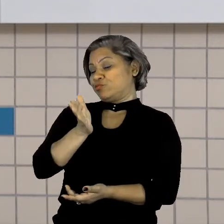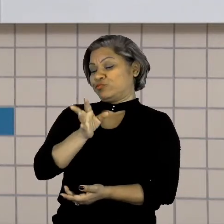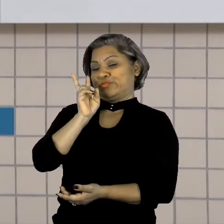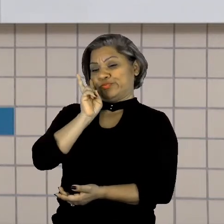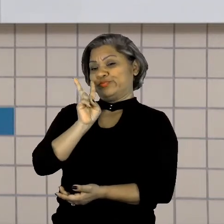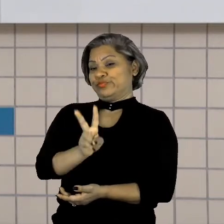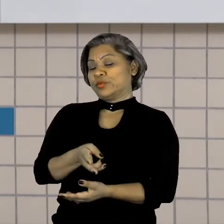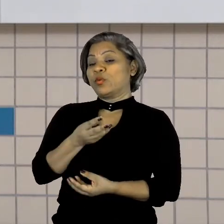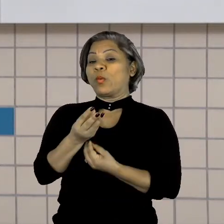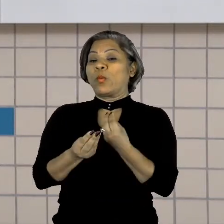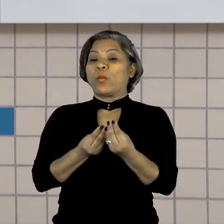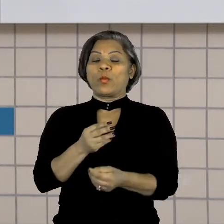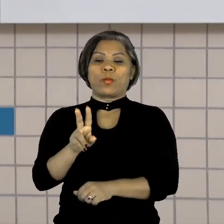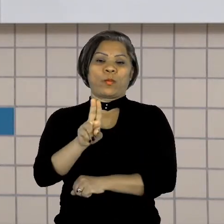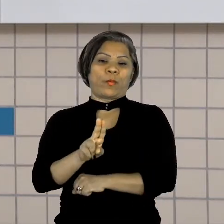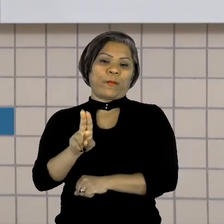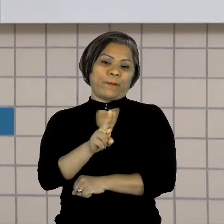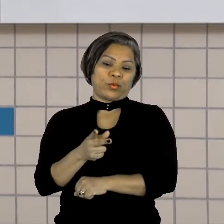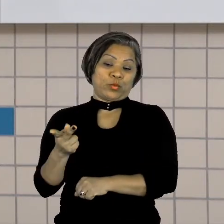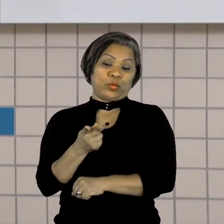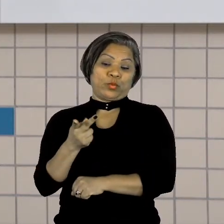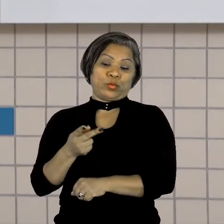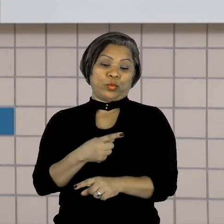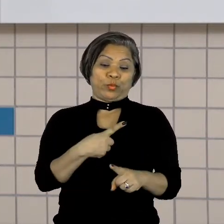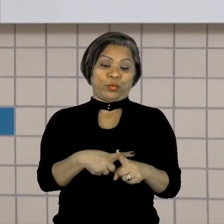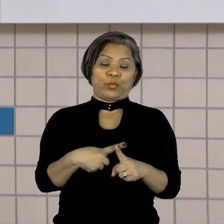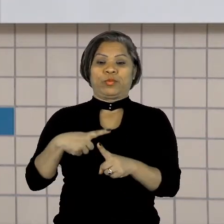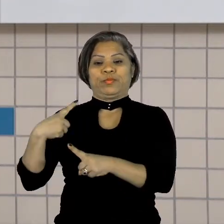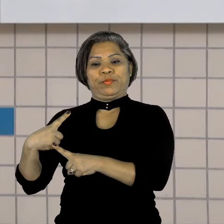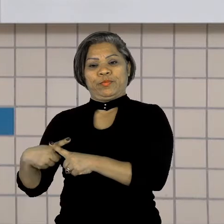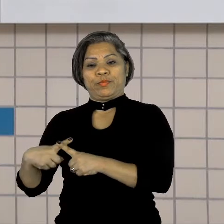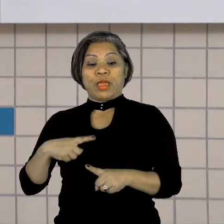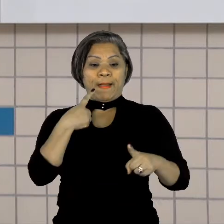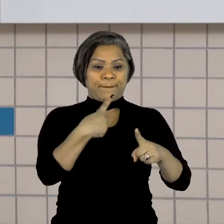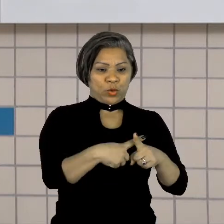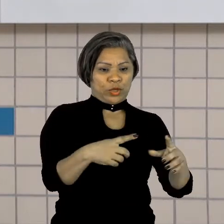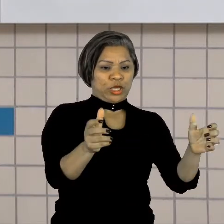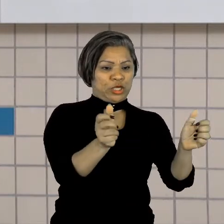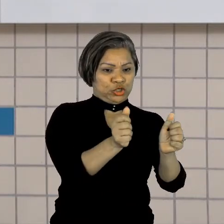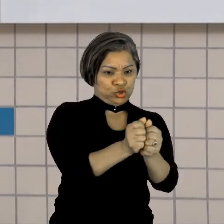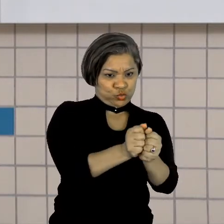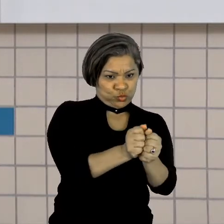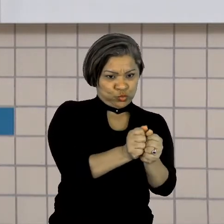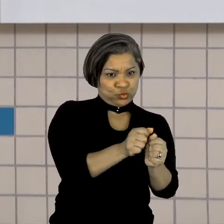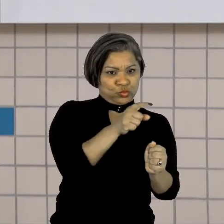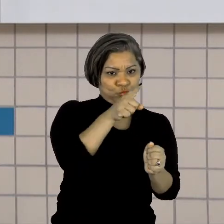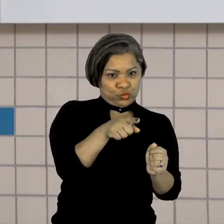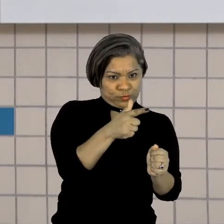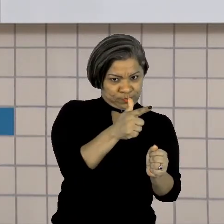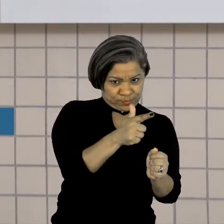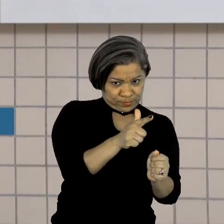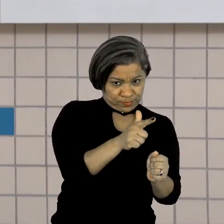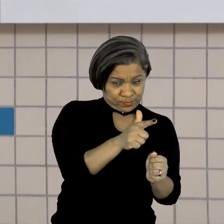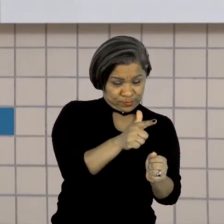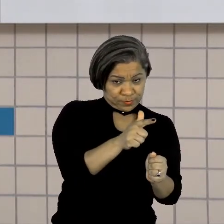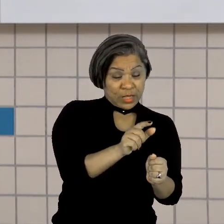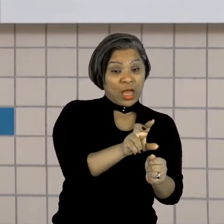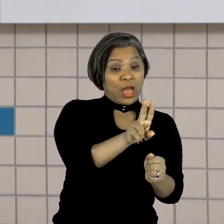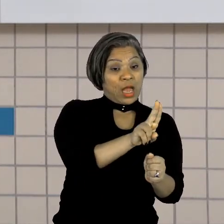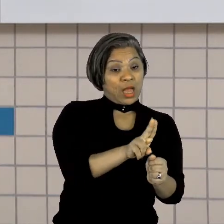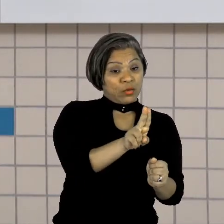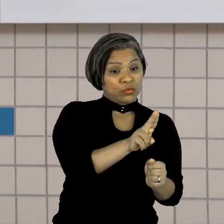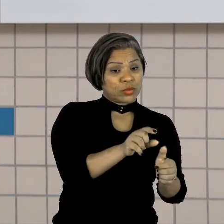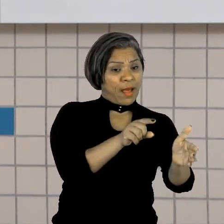ver como que usa os dois porquês, né? Então assim, porquê junto sem acento, ele é usado